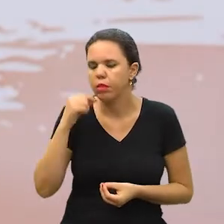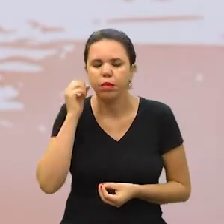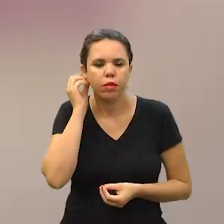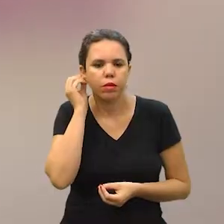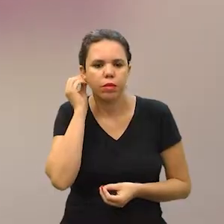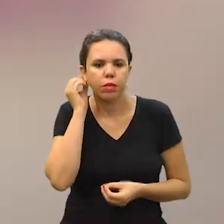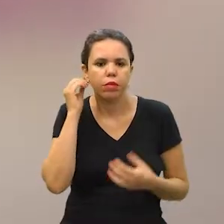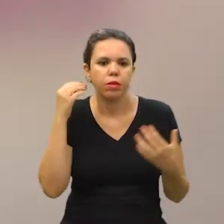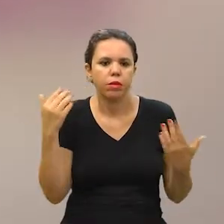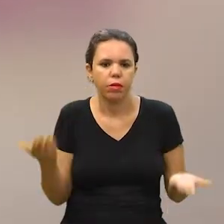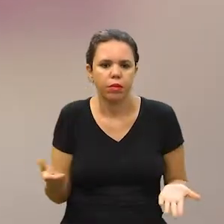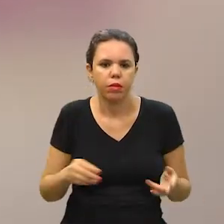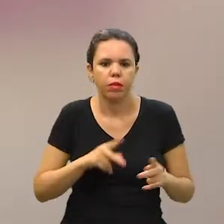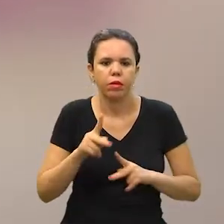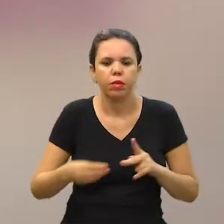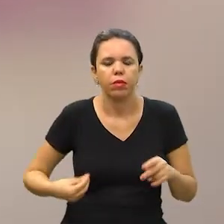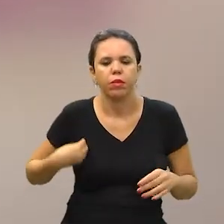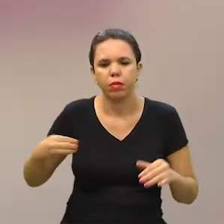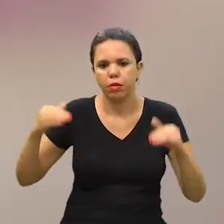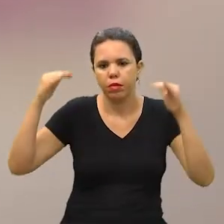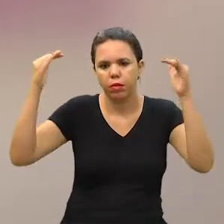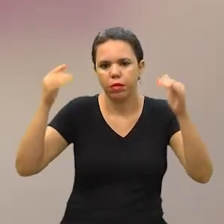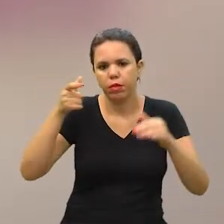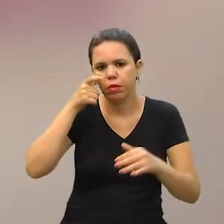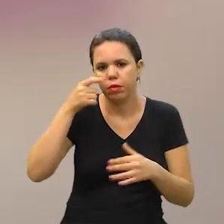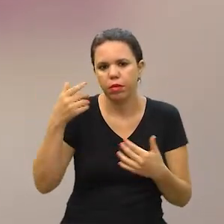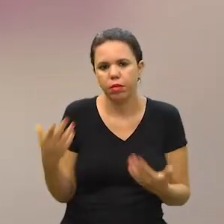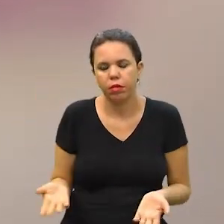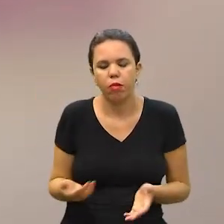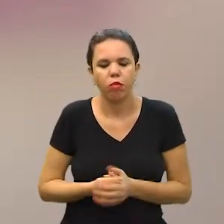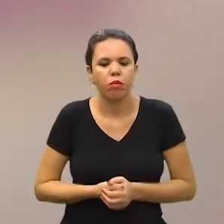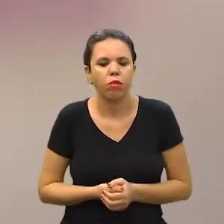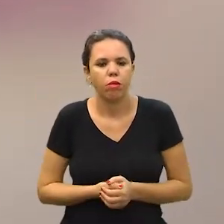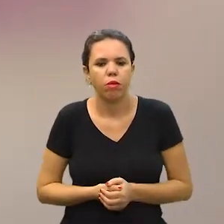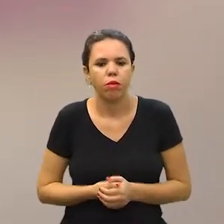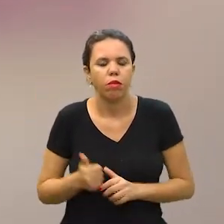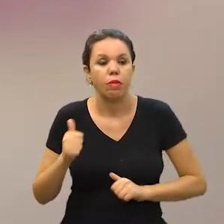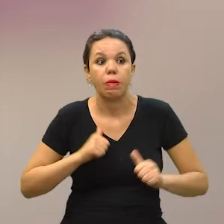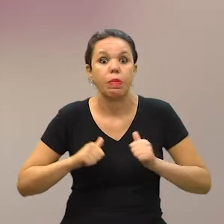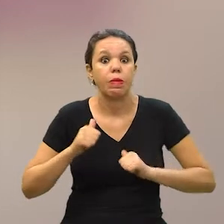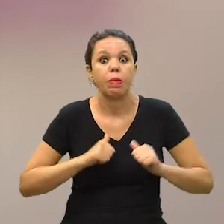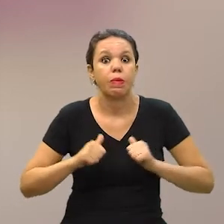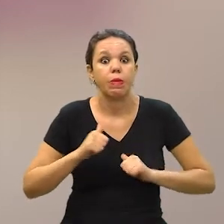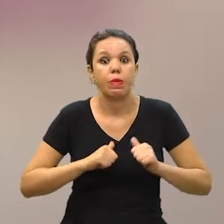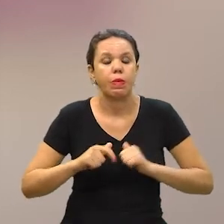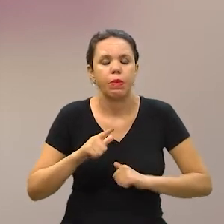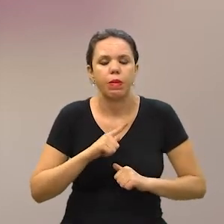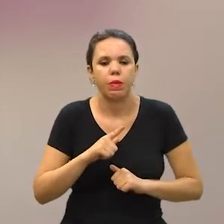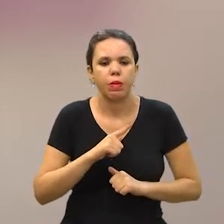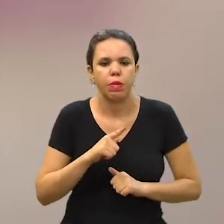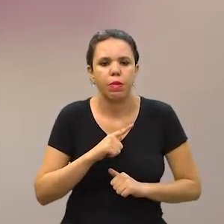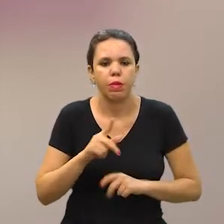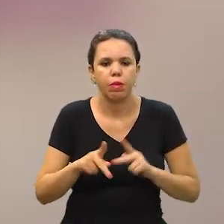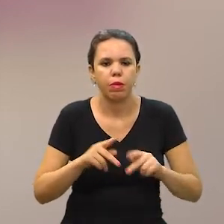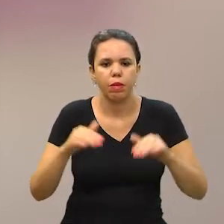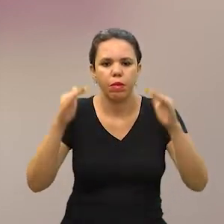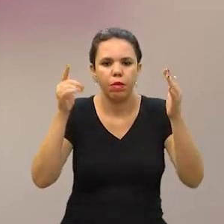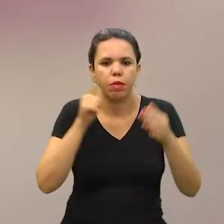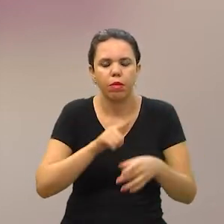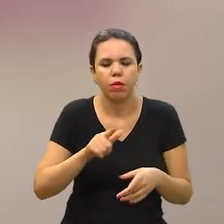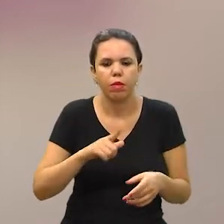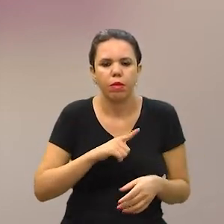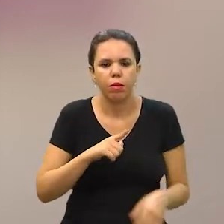dele? Então, na vida adulta, a gente vê aquela inquietação que ainda tem, mas geralmente os adultos